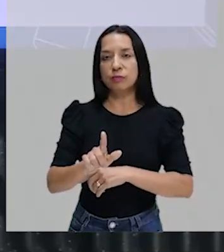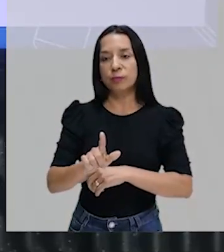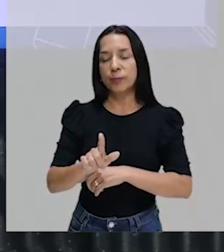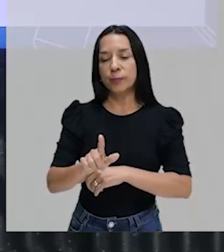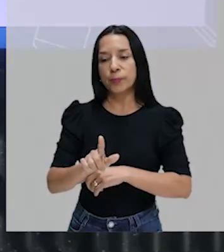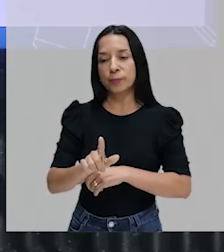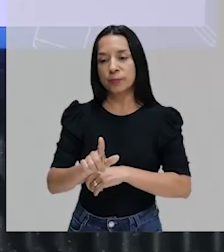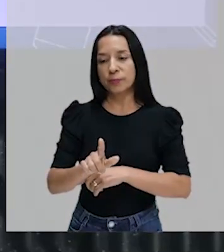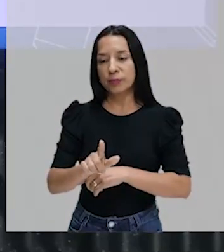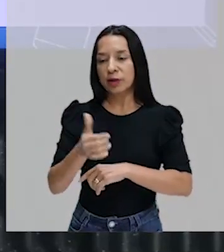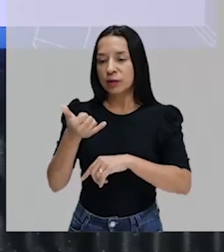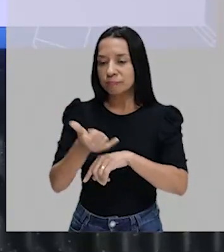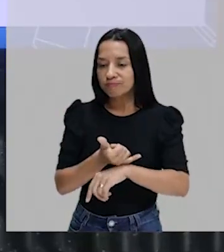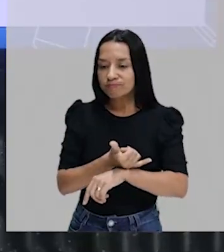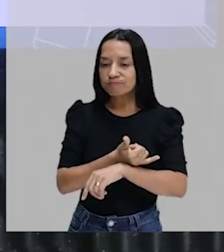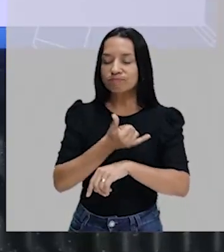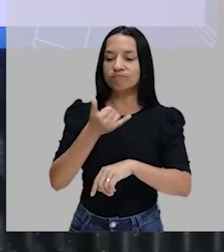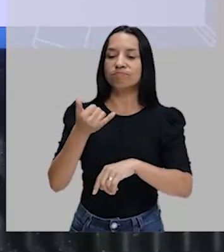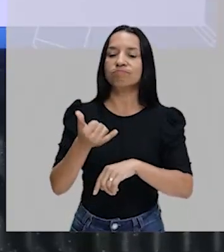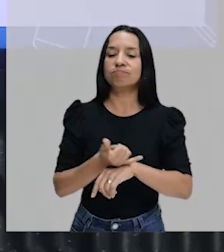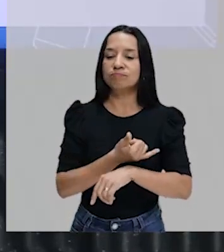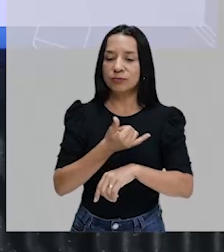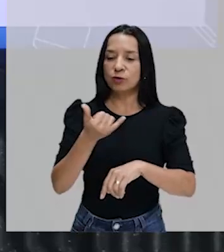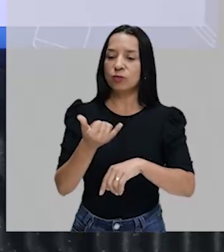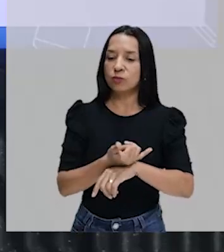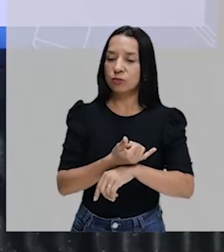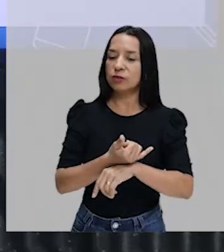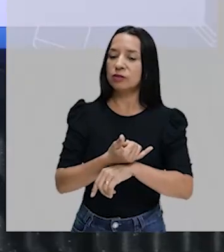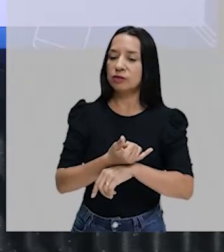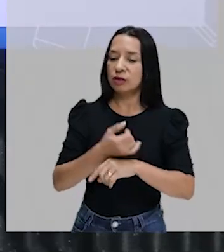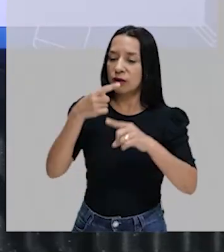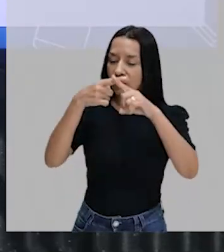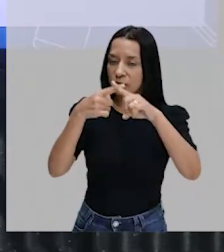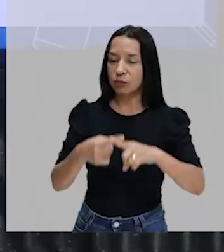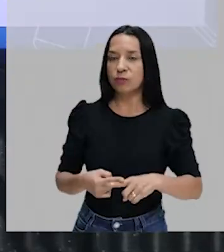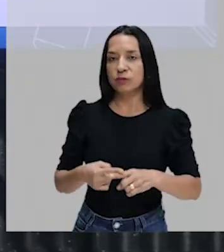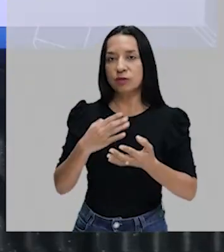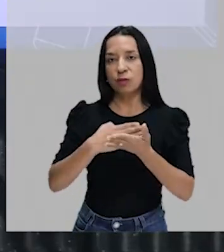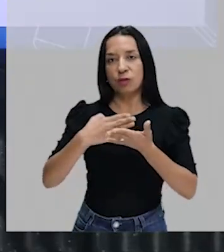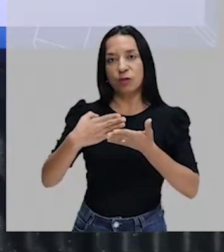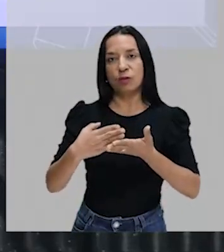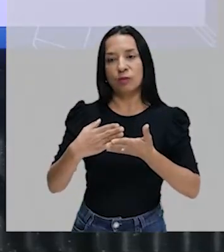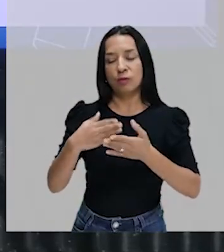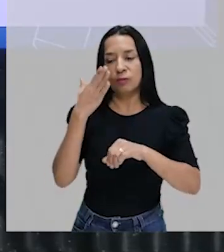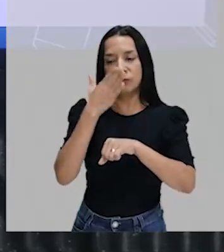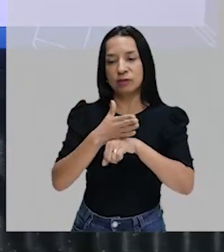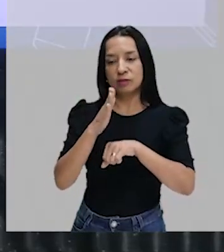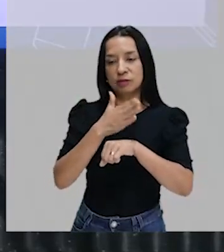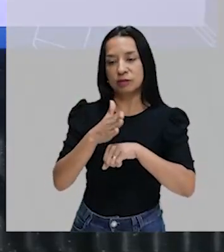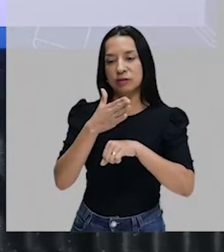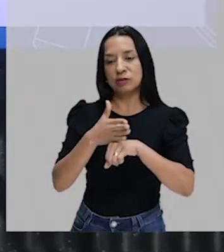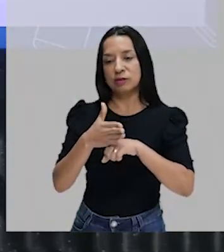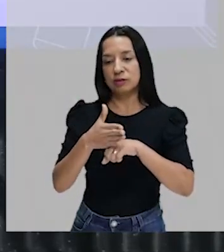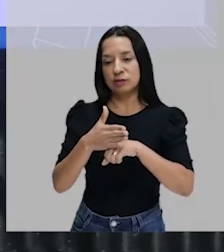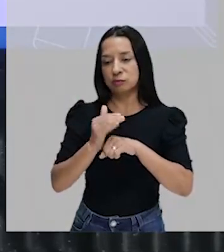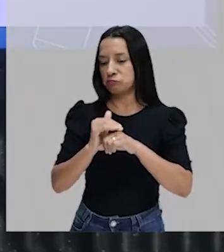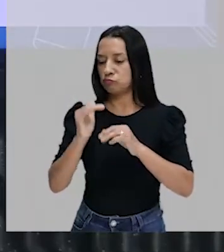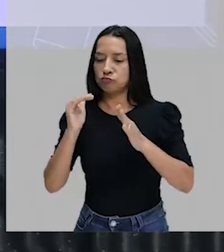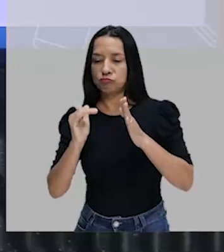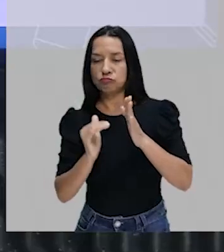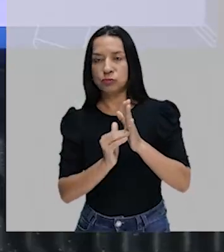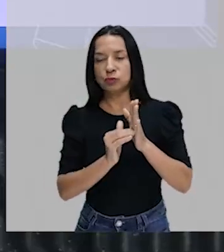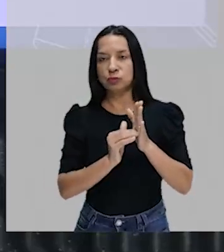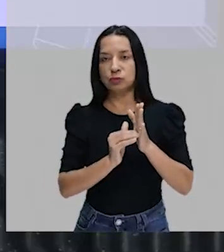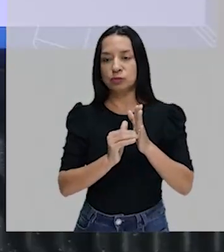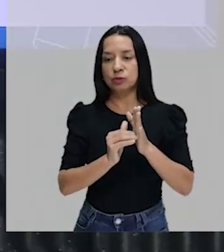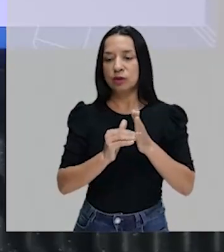para aguentar ali a temporada. Ele começa treinando ali de forma global,